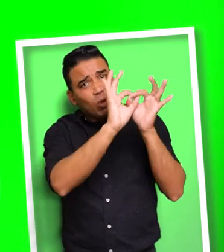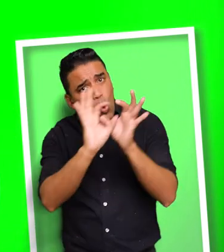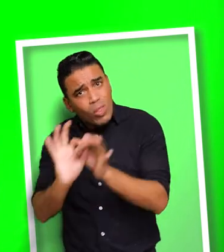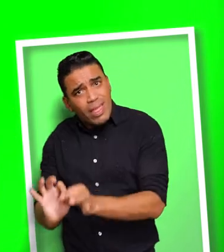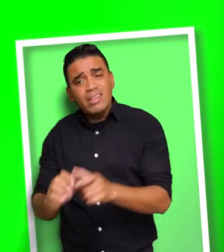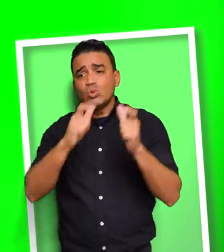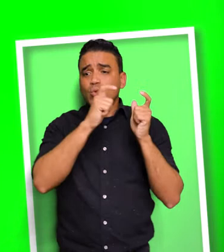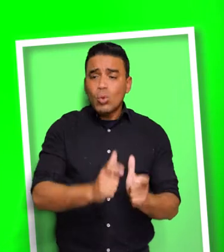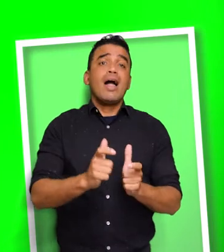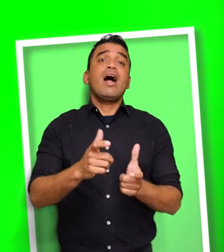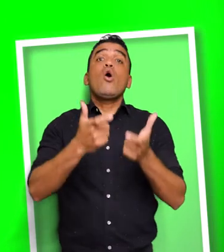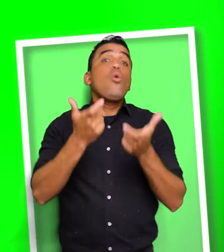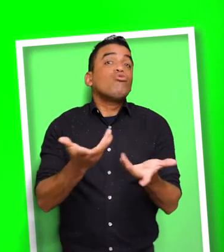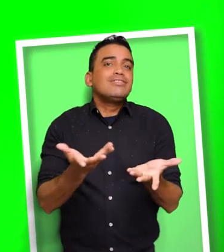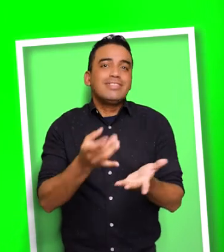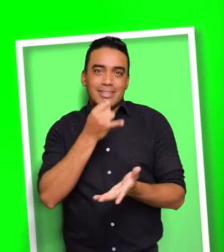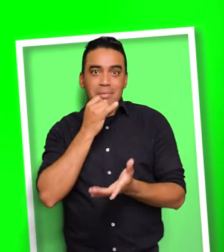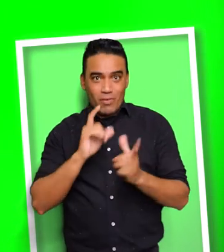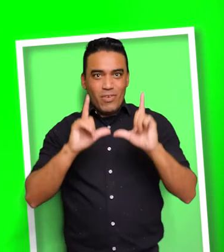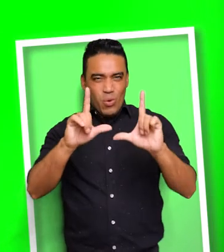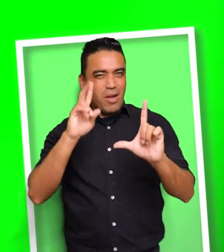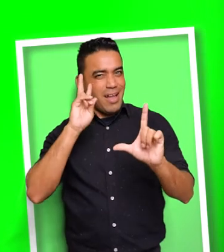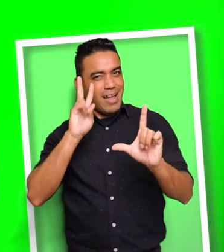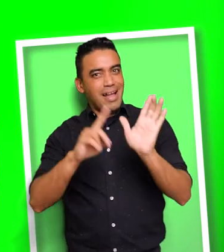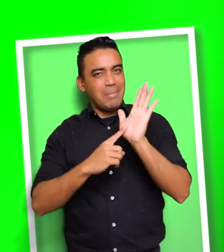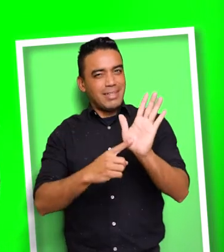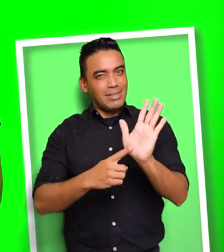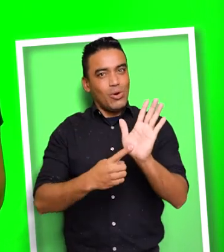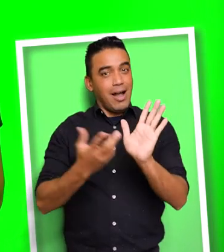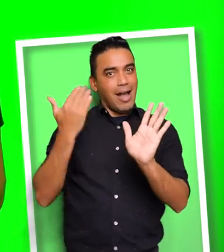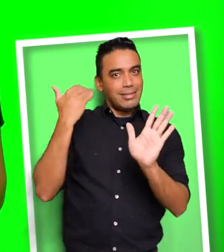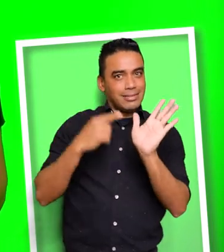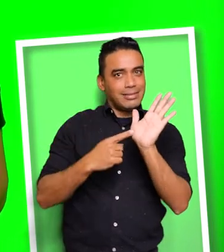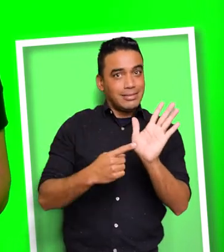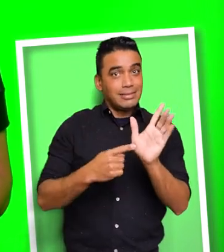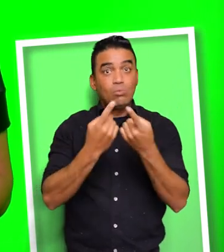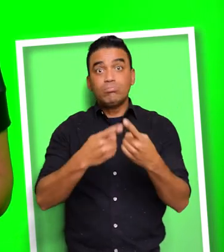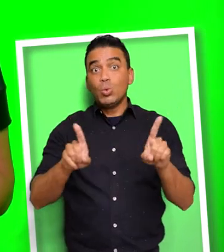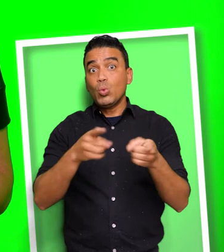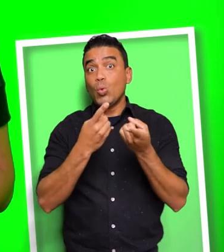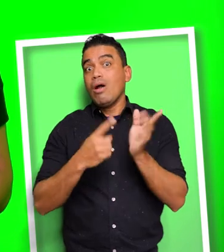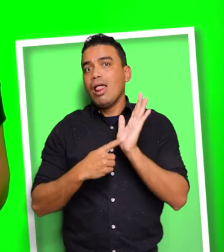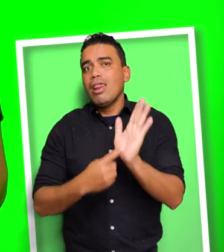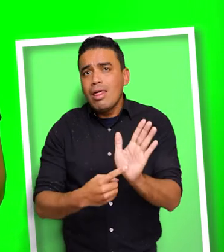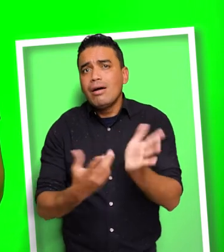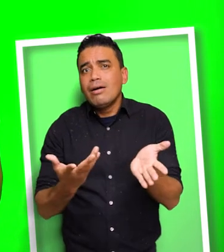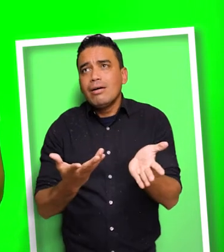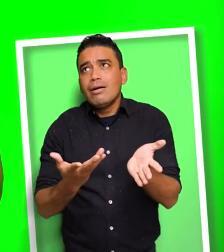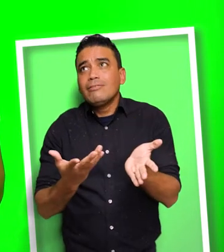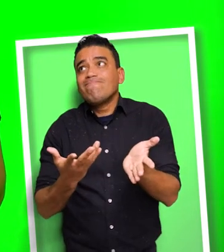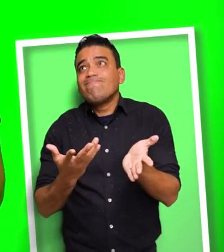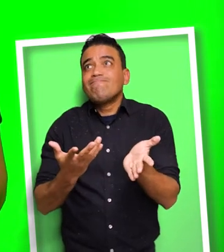contextualizar no local que você está. Como vocês puderam ver, por exemplo, no início do espetáculo Madame Satã, onde a música é que ambienta